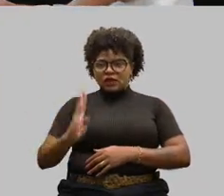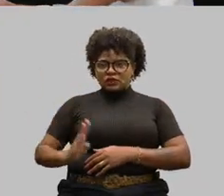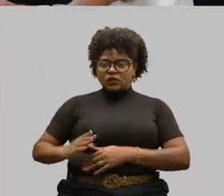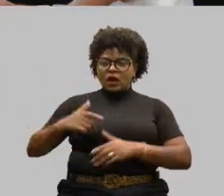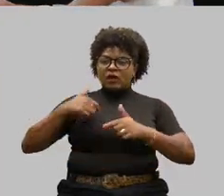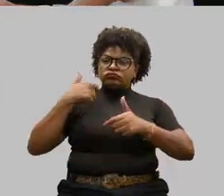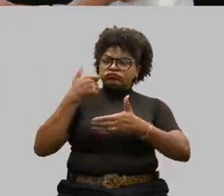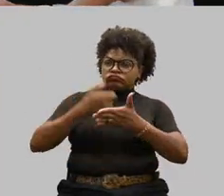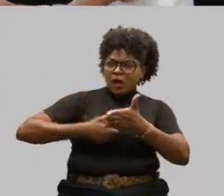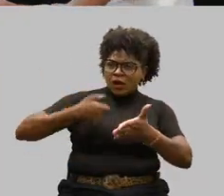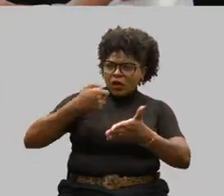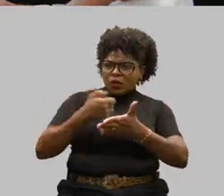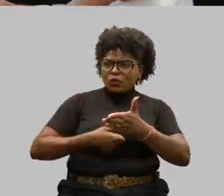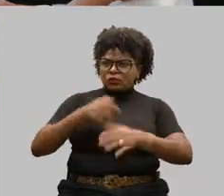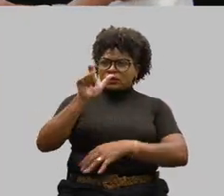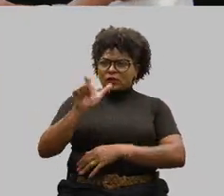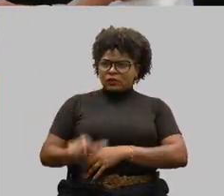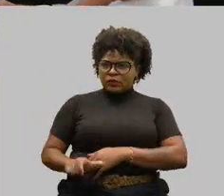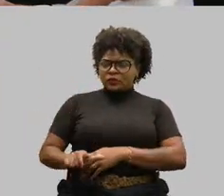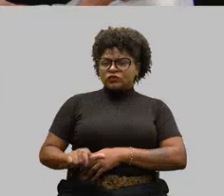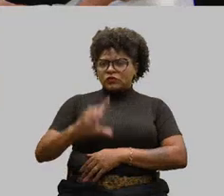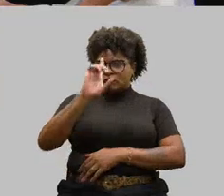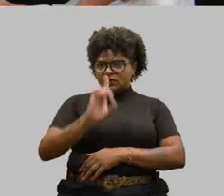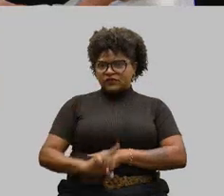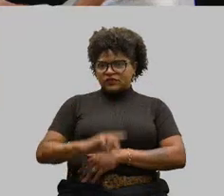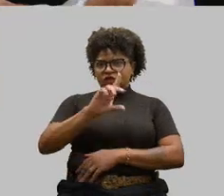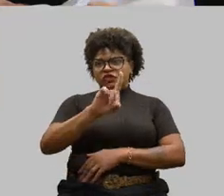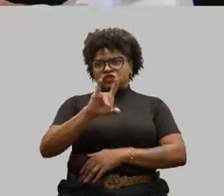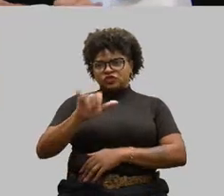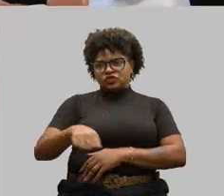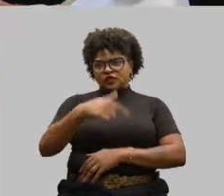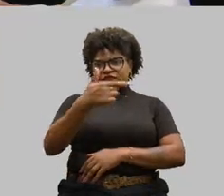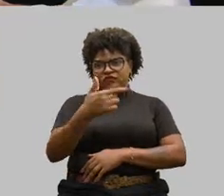deficiência em 21 de setembro